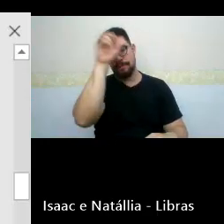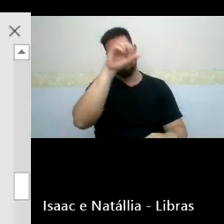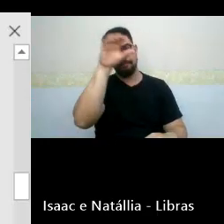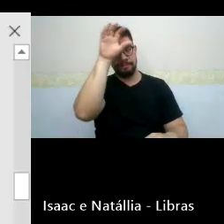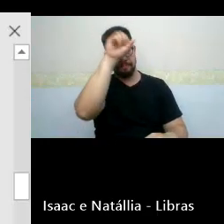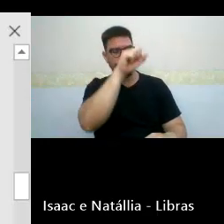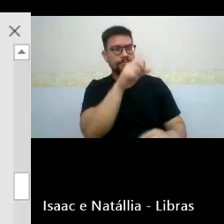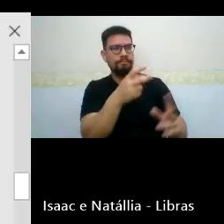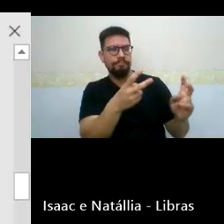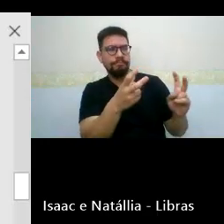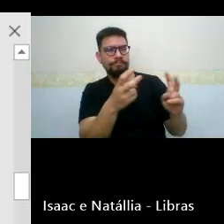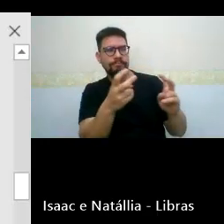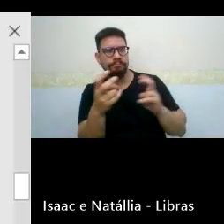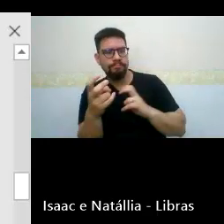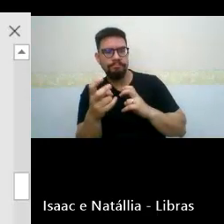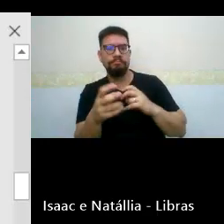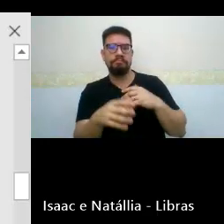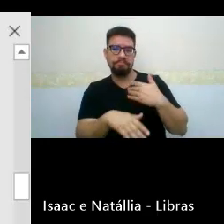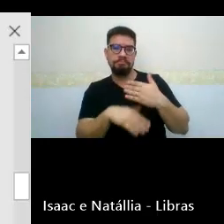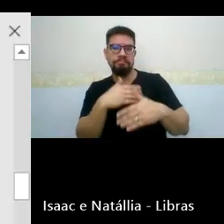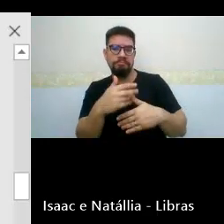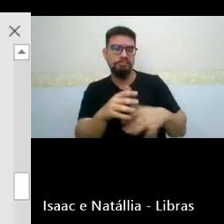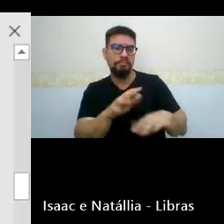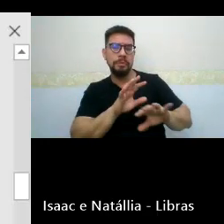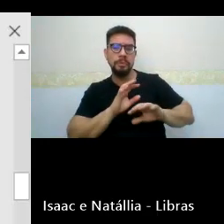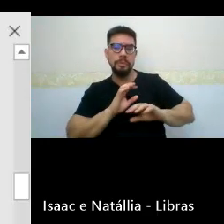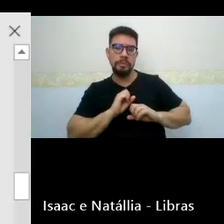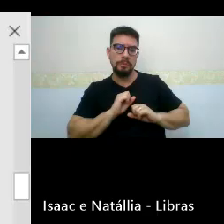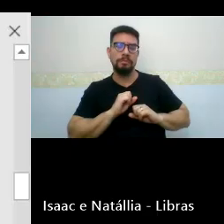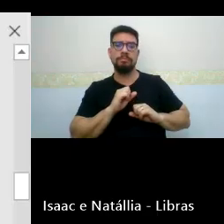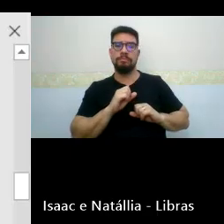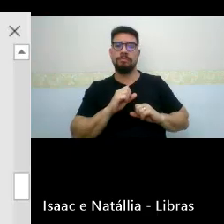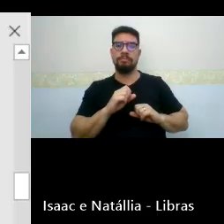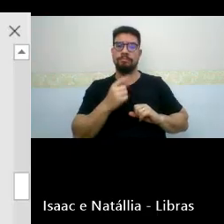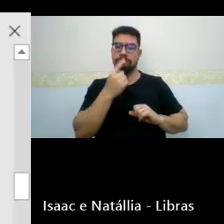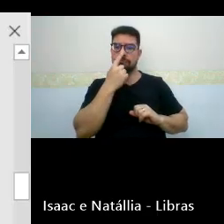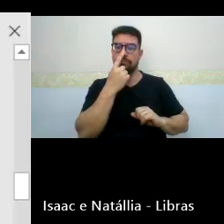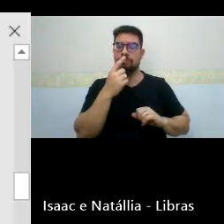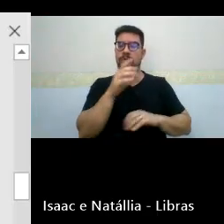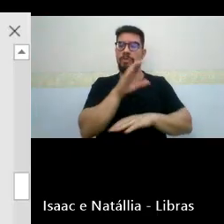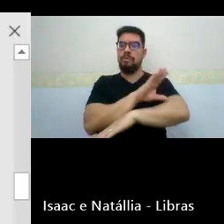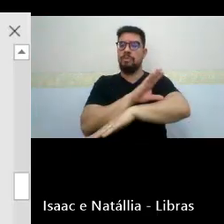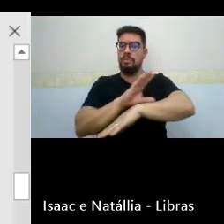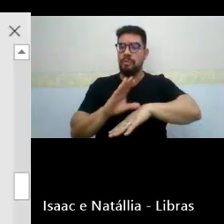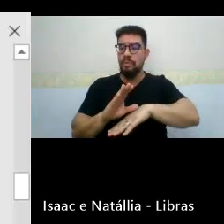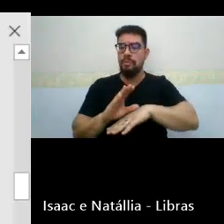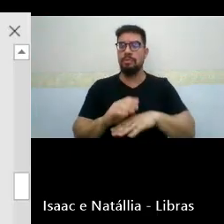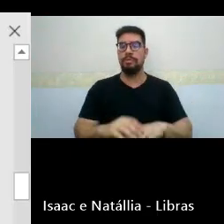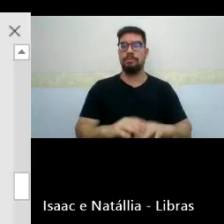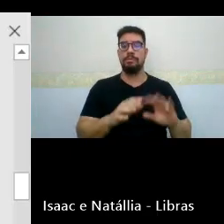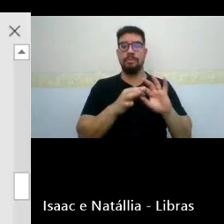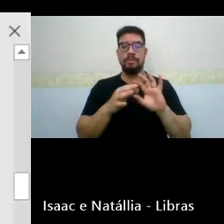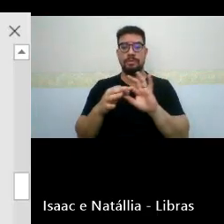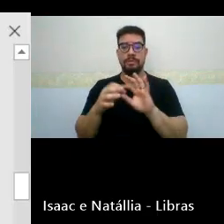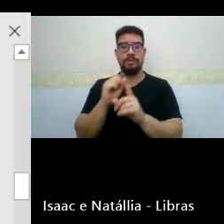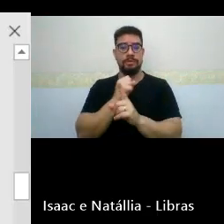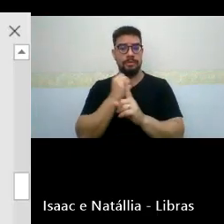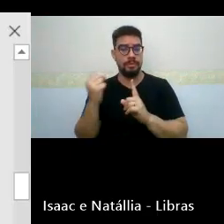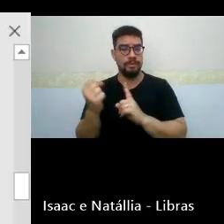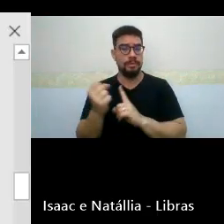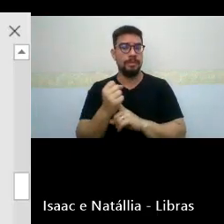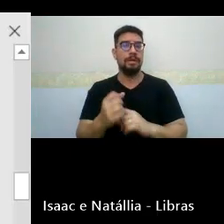e passa a conhecer de acordo com aquela cultura onde ela vive, o contexto social. E na escola? Bom,